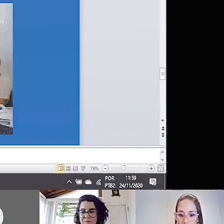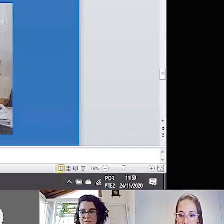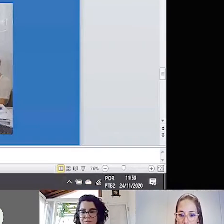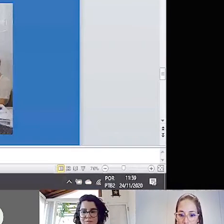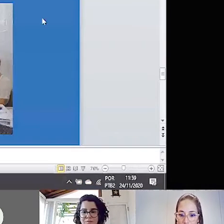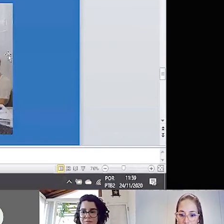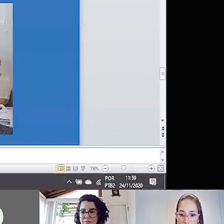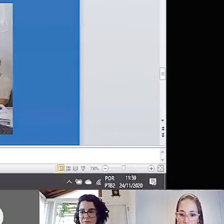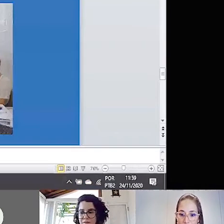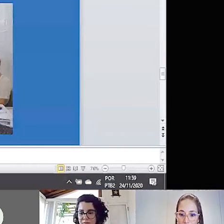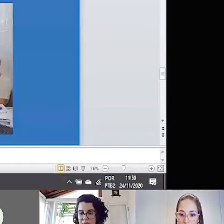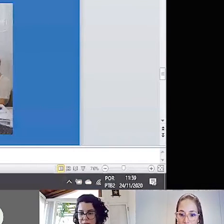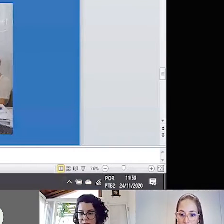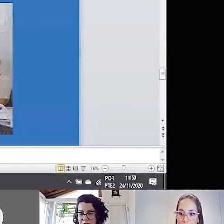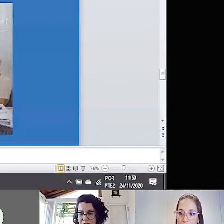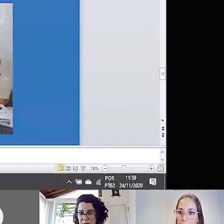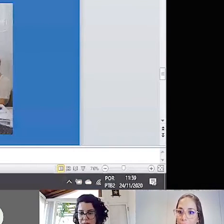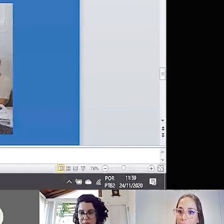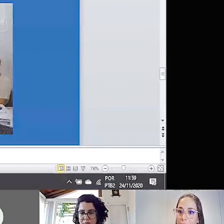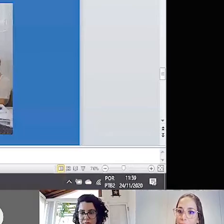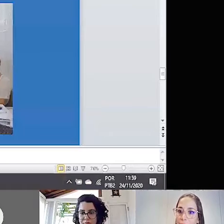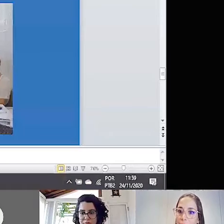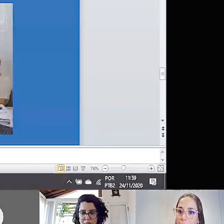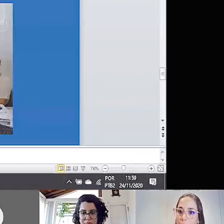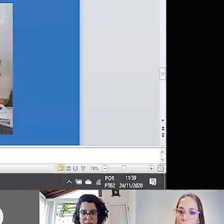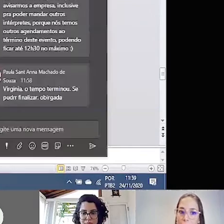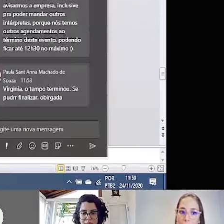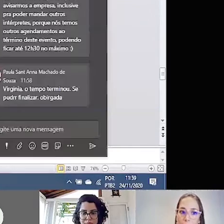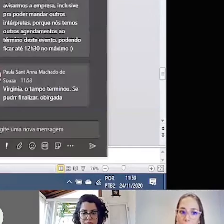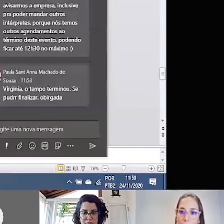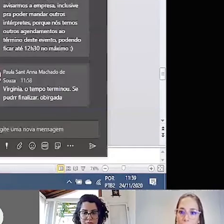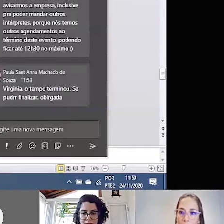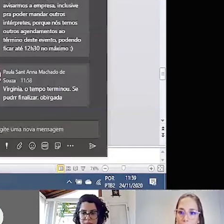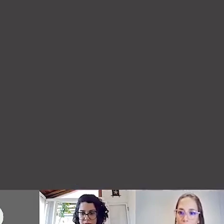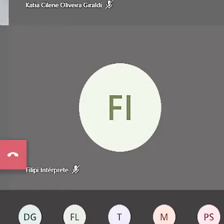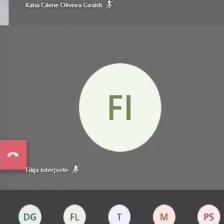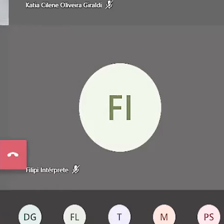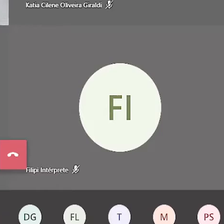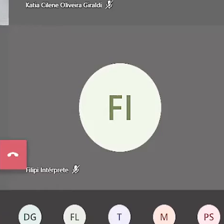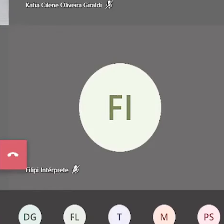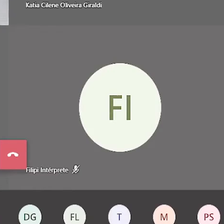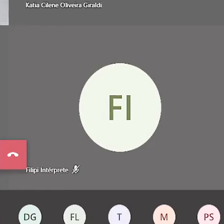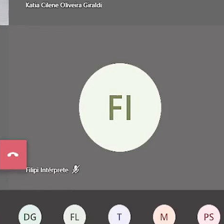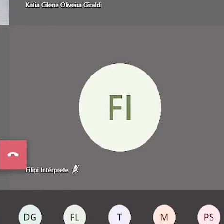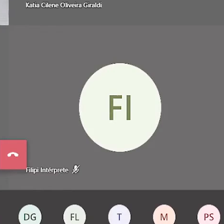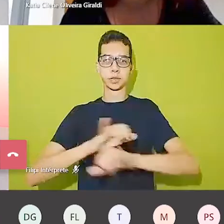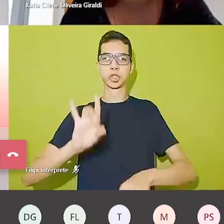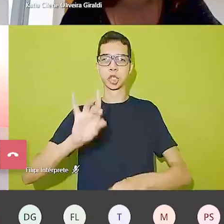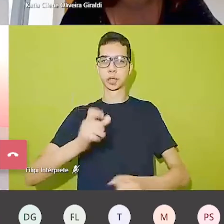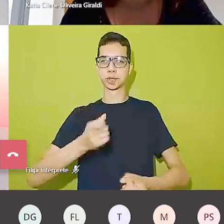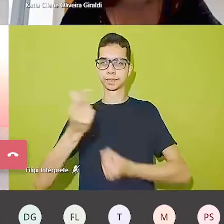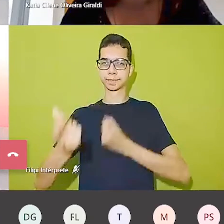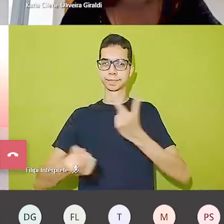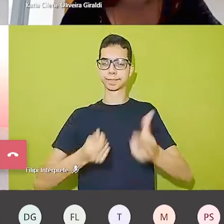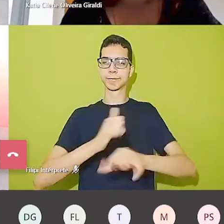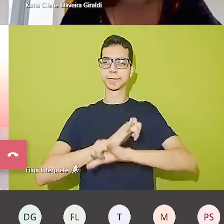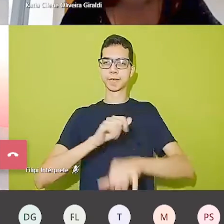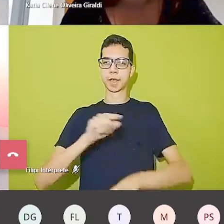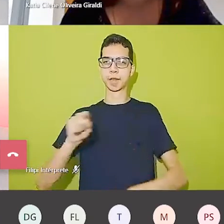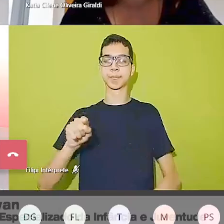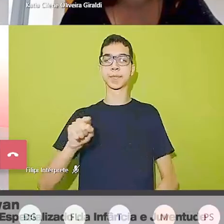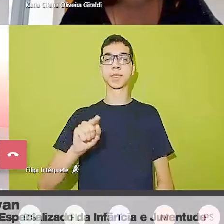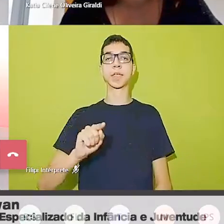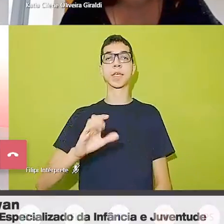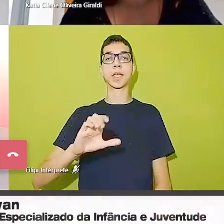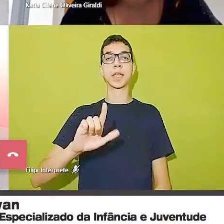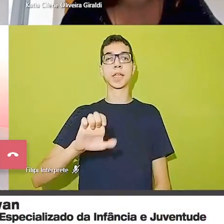Antes só de passar para a Kátia, deixa eu só ler 2 comentários aqui que tiveram para vocês. A Cleusa de Abreu falou: